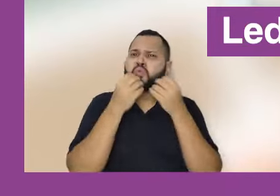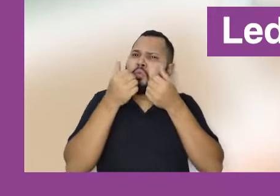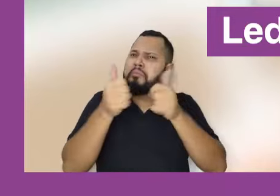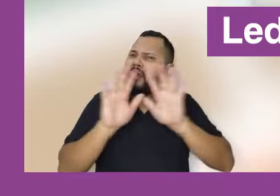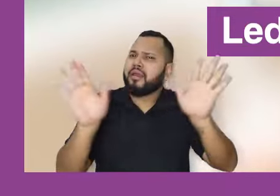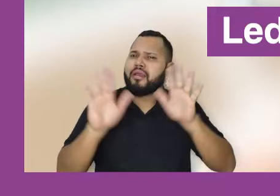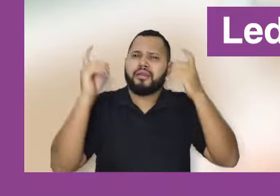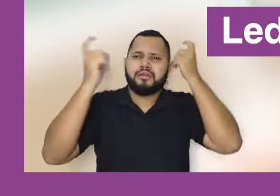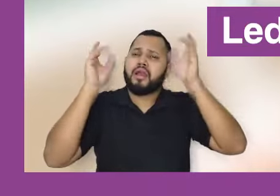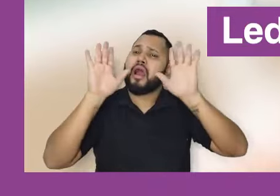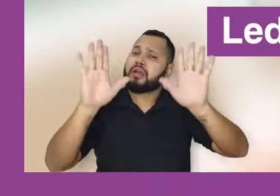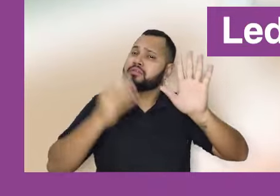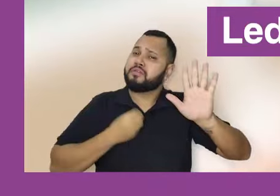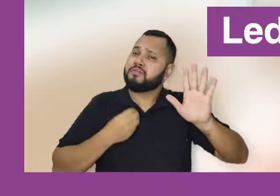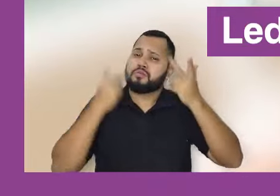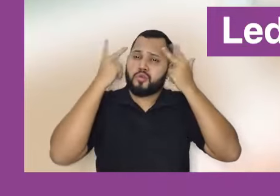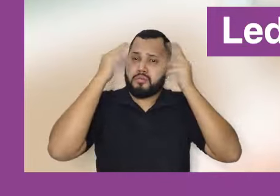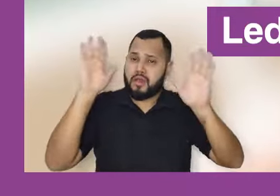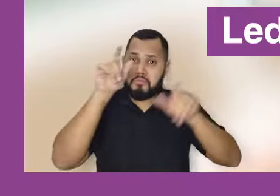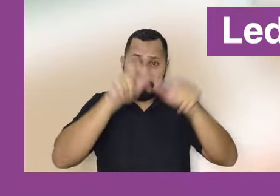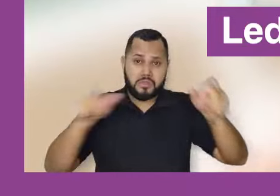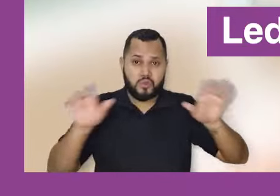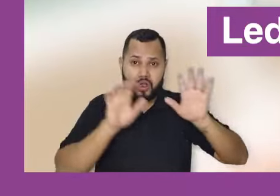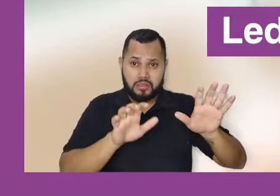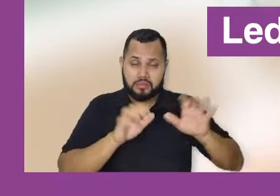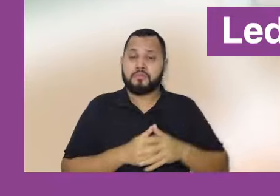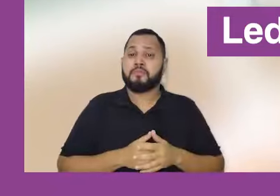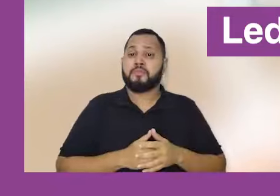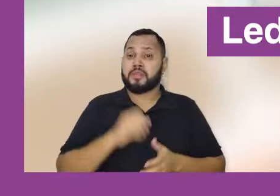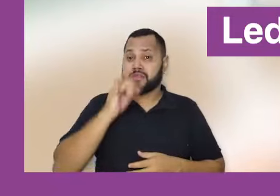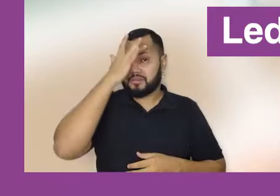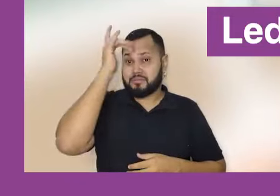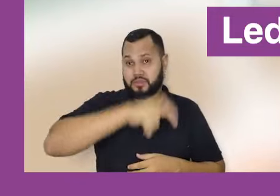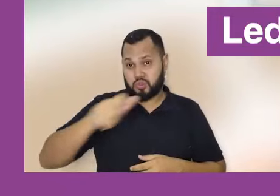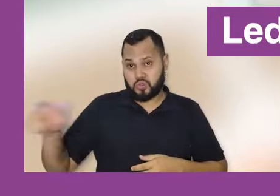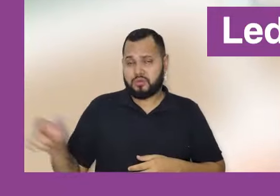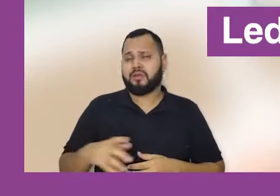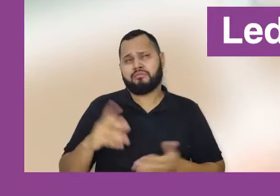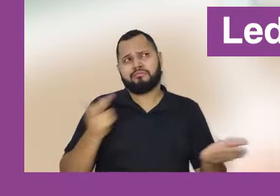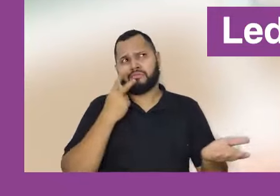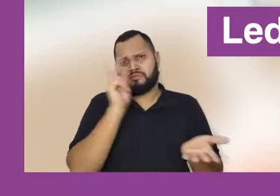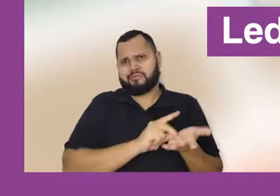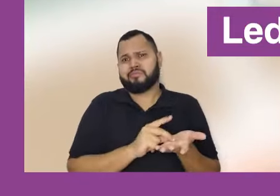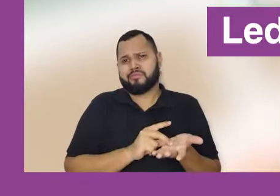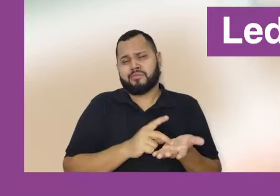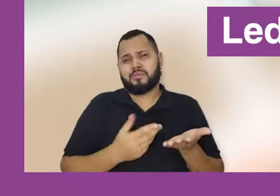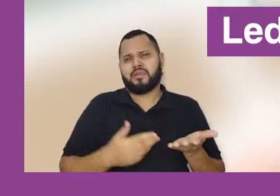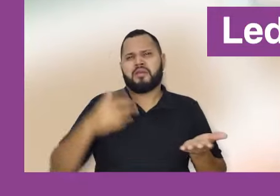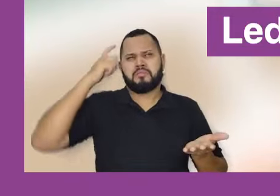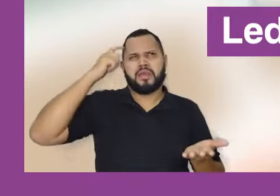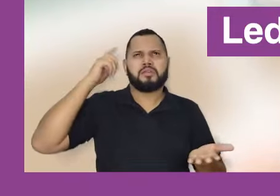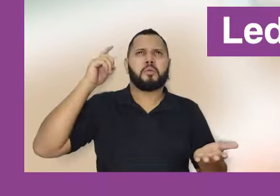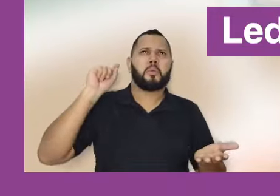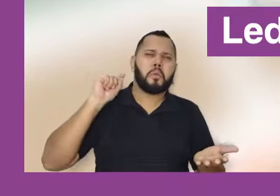bem E tá tudo certo é a vida as pessoas são assim e quando a gente fala de pessoas de verdade já ficou muito atrás